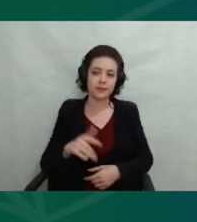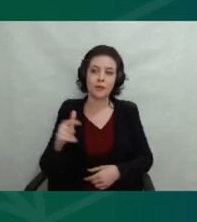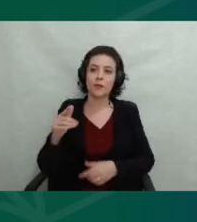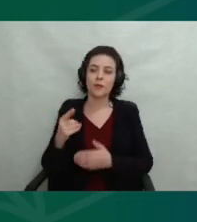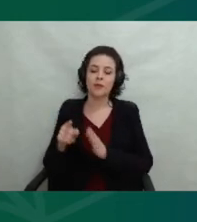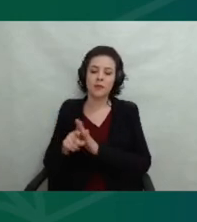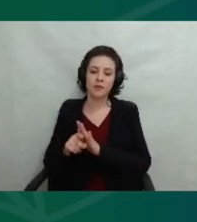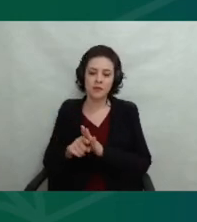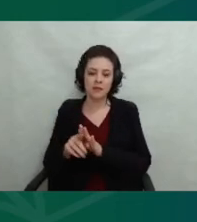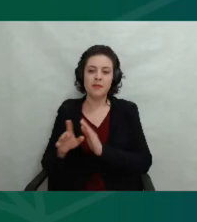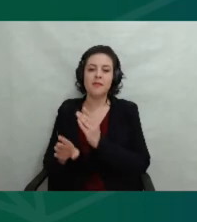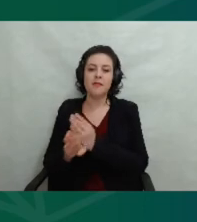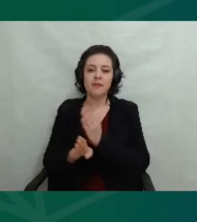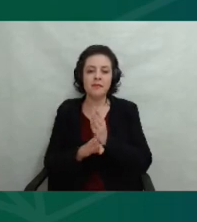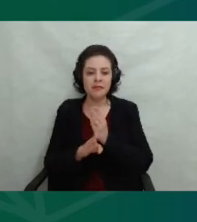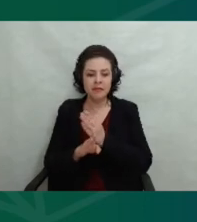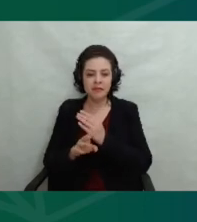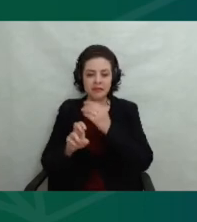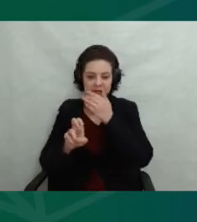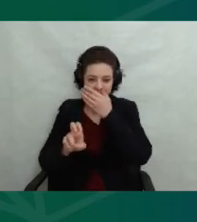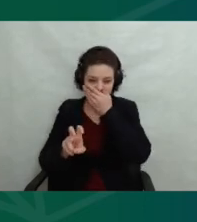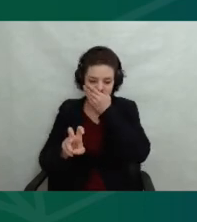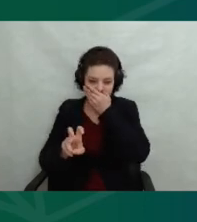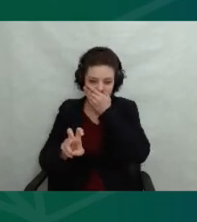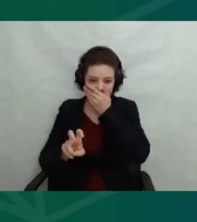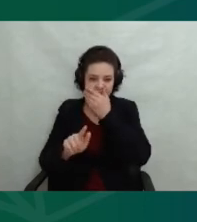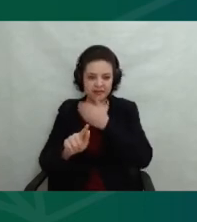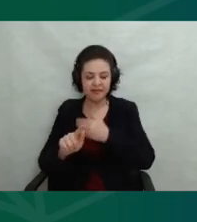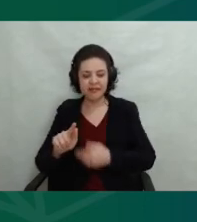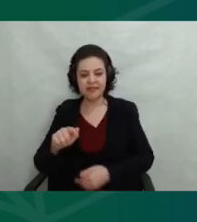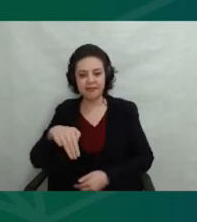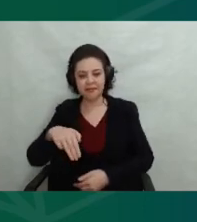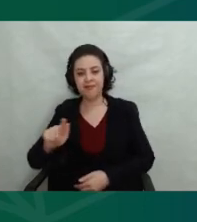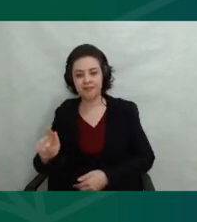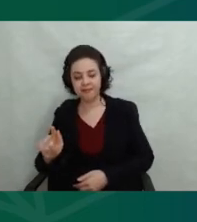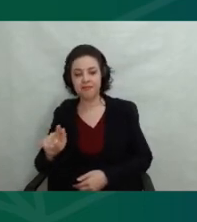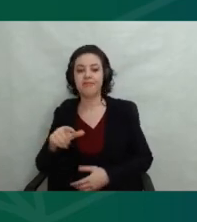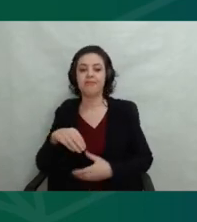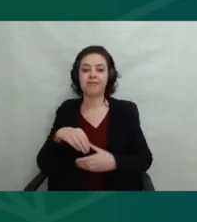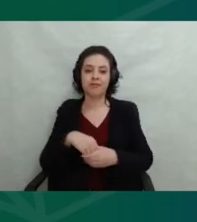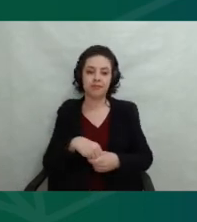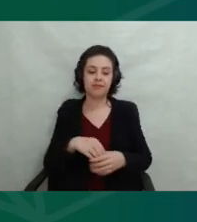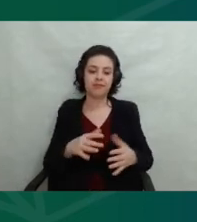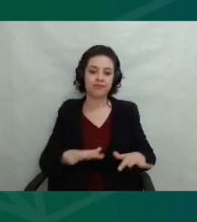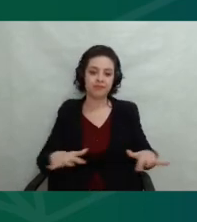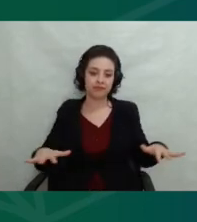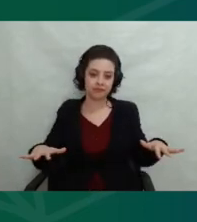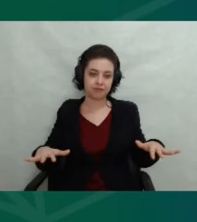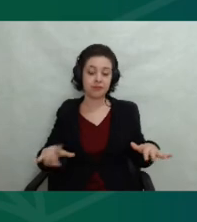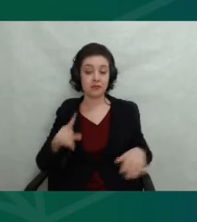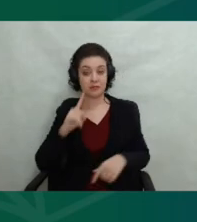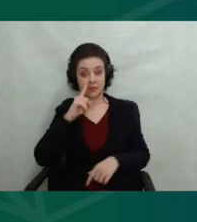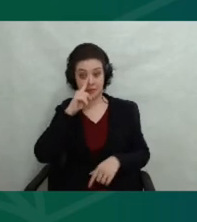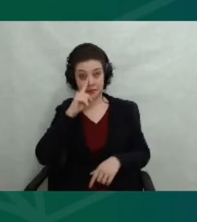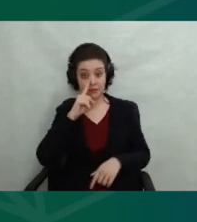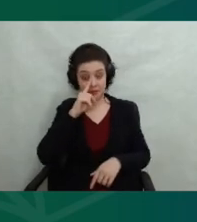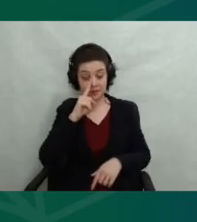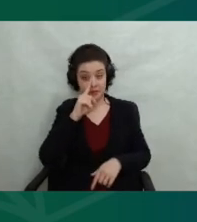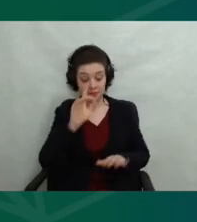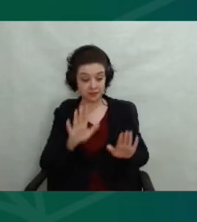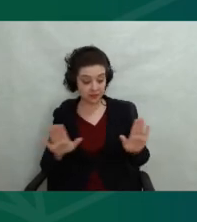encontraram 5 microgramas de cocaína na água. Então, isso mostrou que havia, de fato, efeitos ou ao perigo da exposição dessas